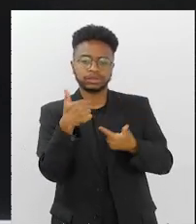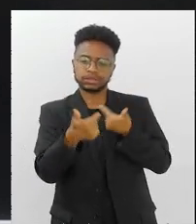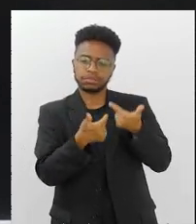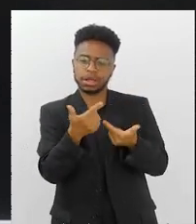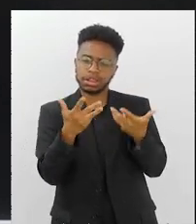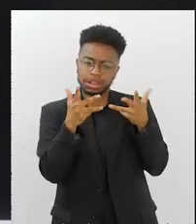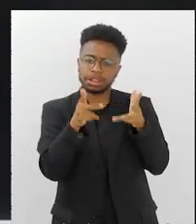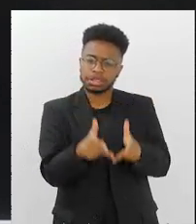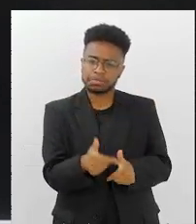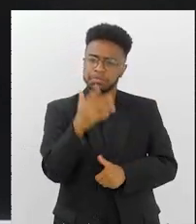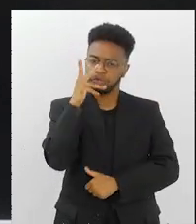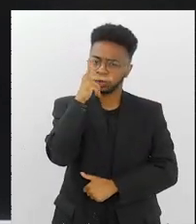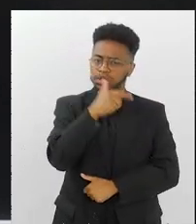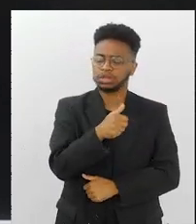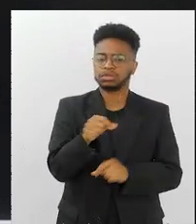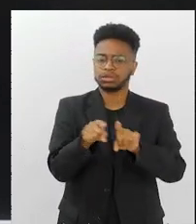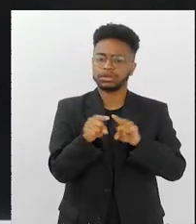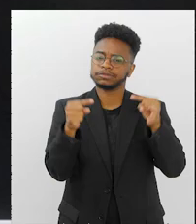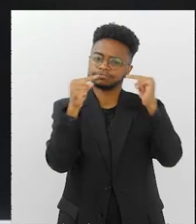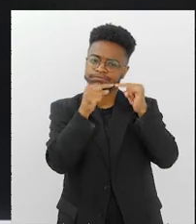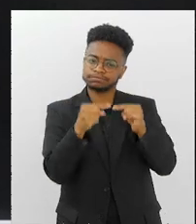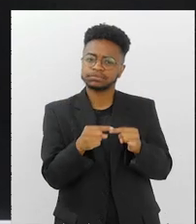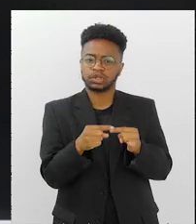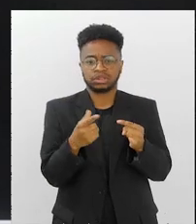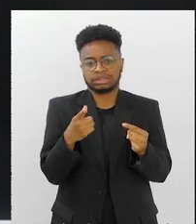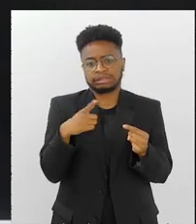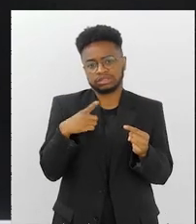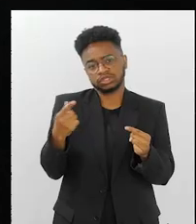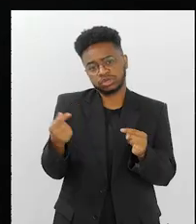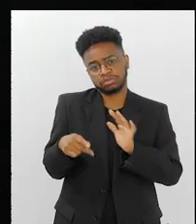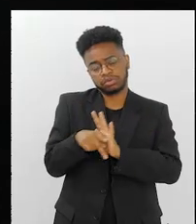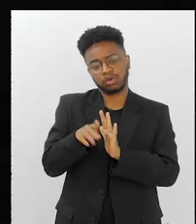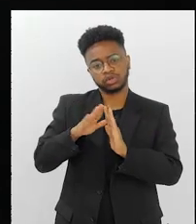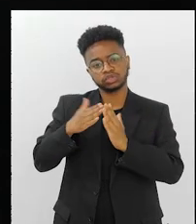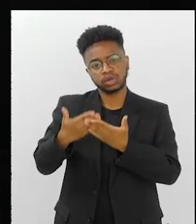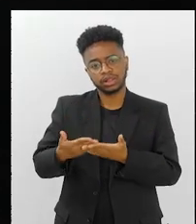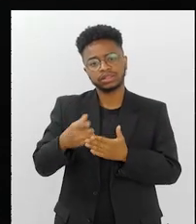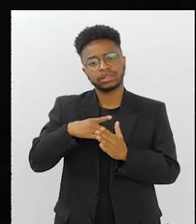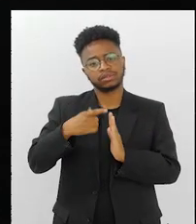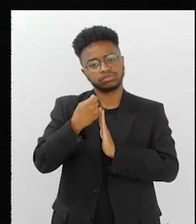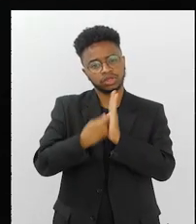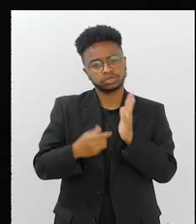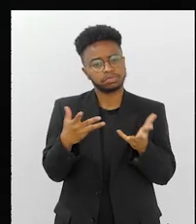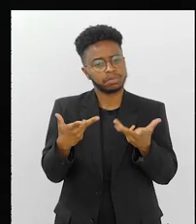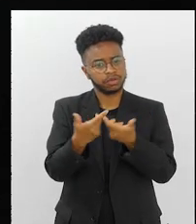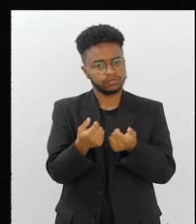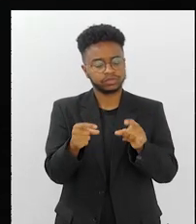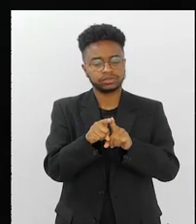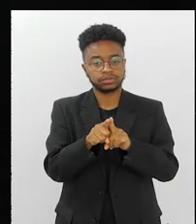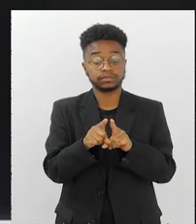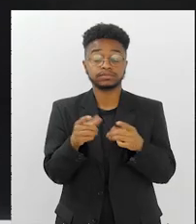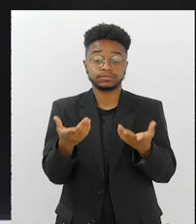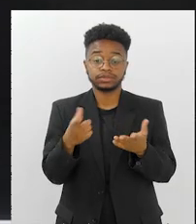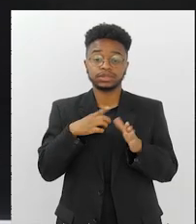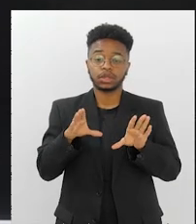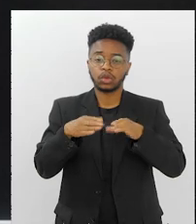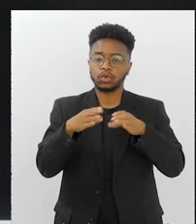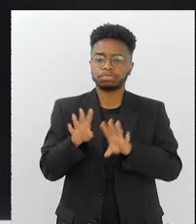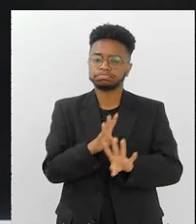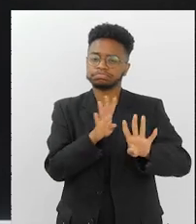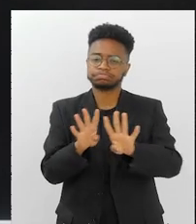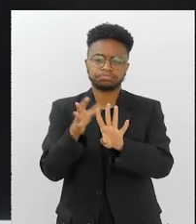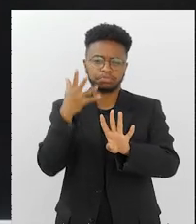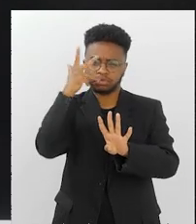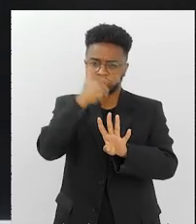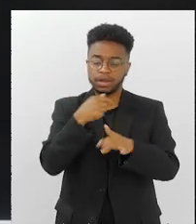Limpo bonito dentro das das condições da escola né um enredo maravilhoso Diego Araújo meu também e a gente tem uma comissão de frente